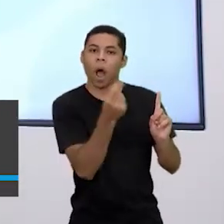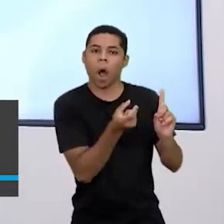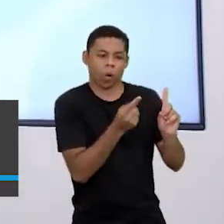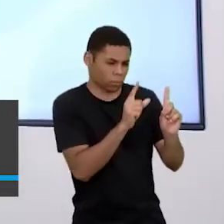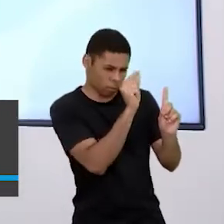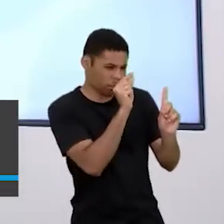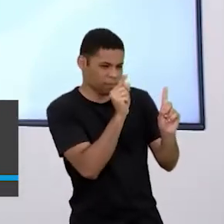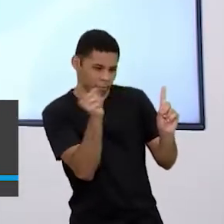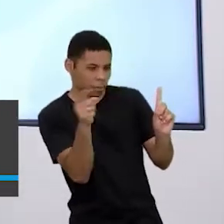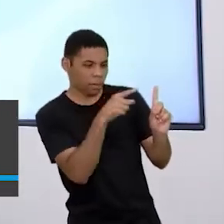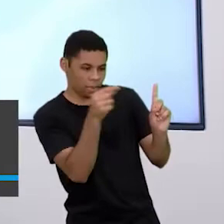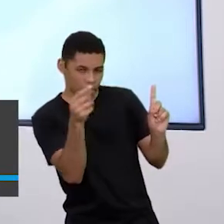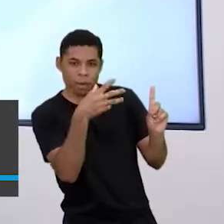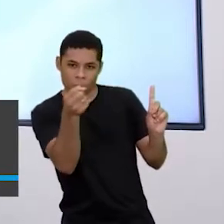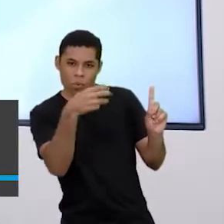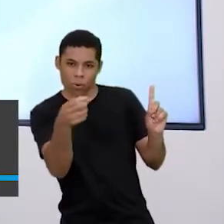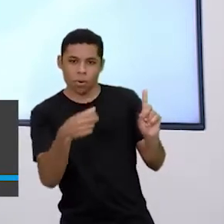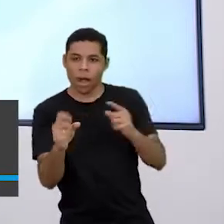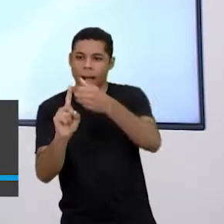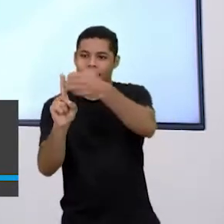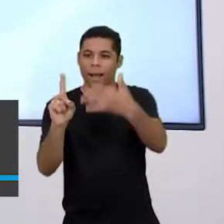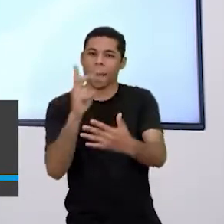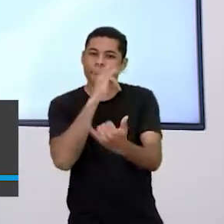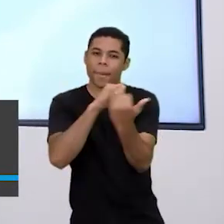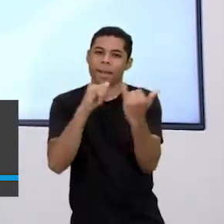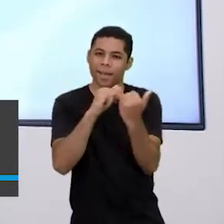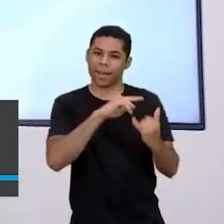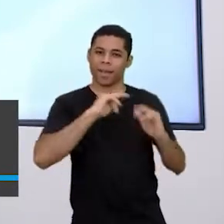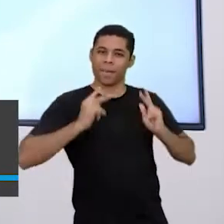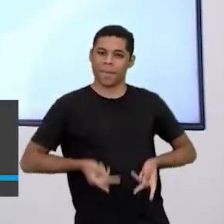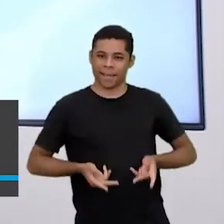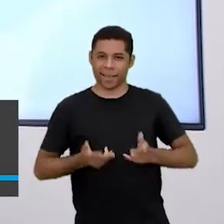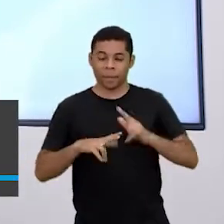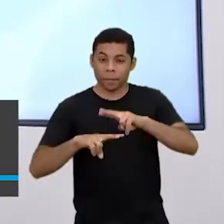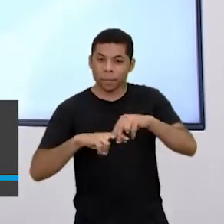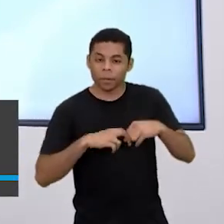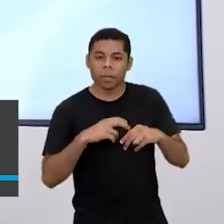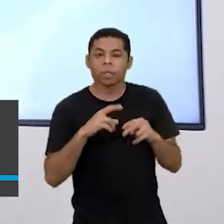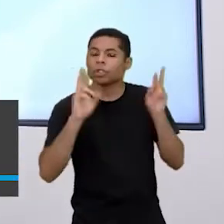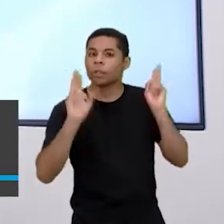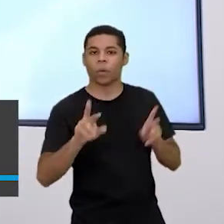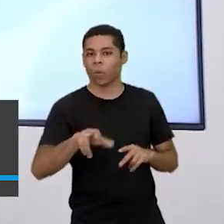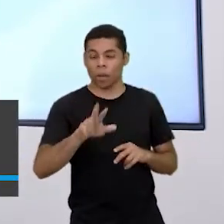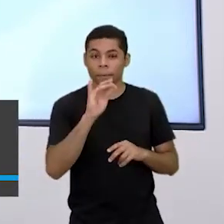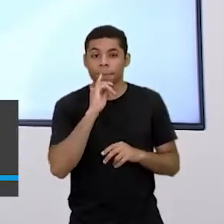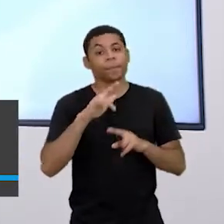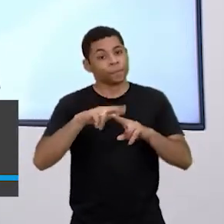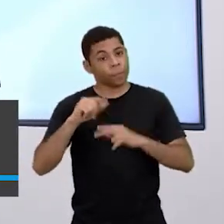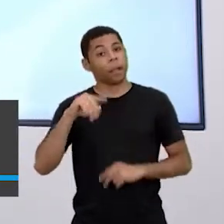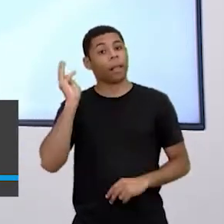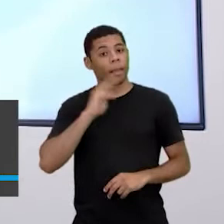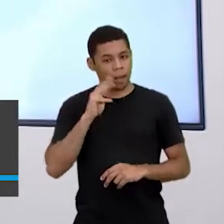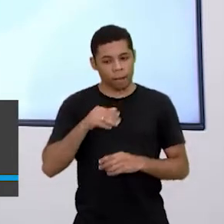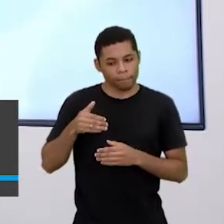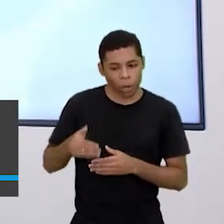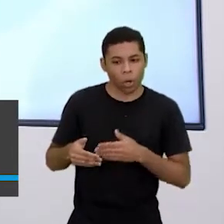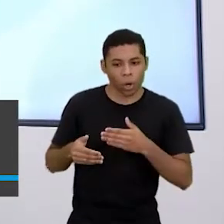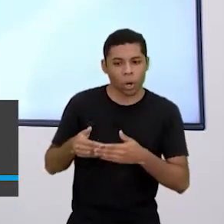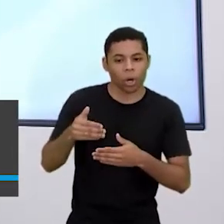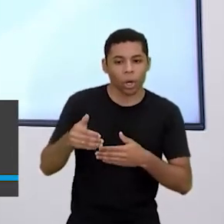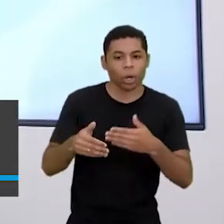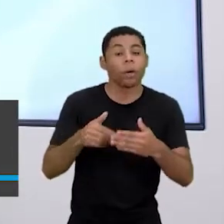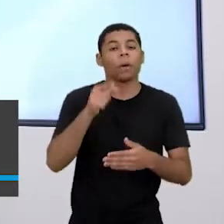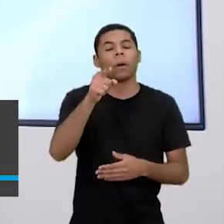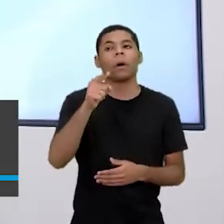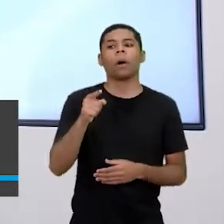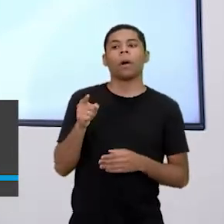são coisas interessantes que você pode pensar quando você criar a sua personagem E aí é legal aqui nesse processo que a gente está fazendo,